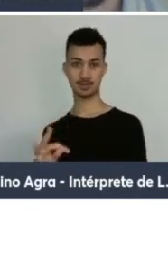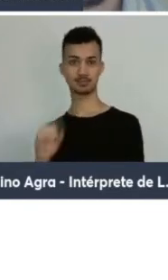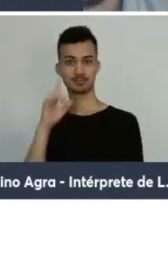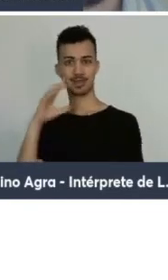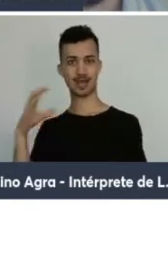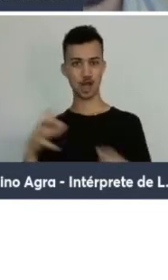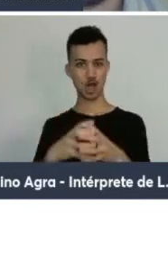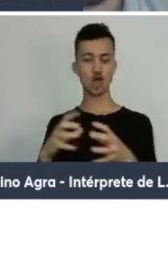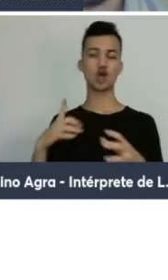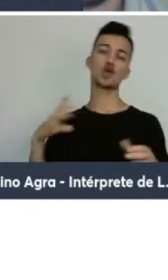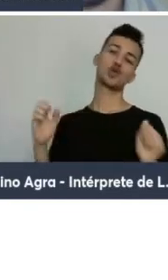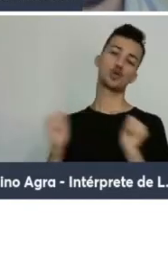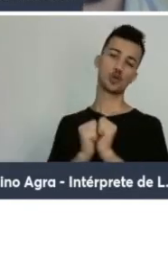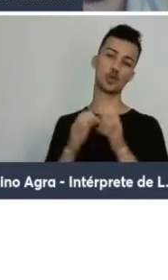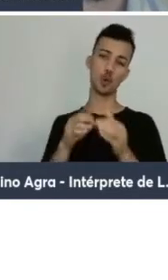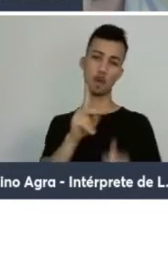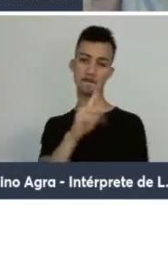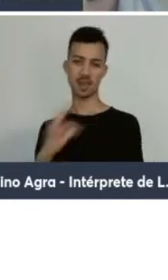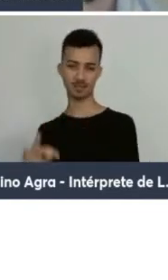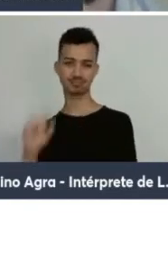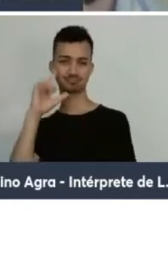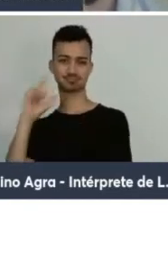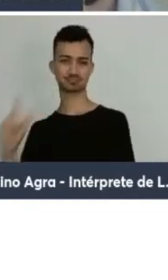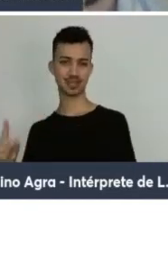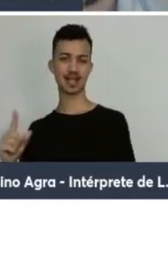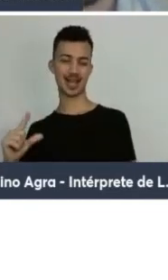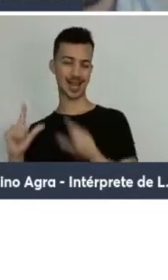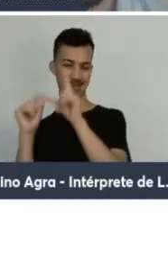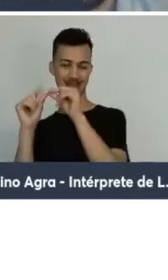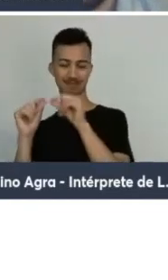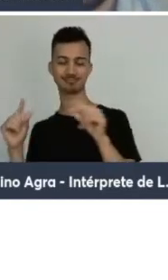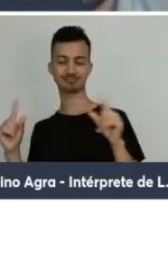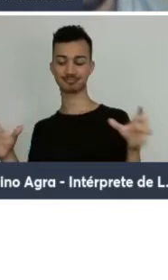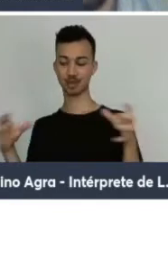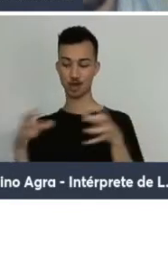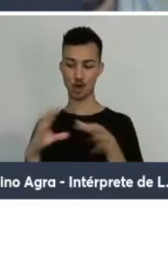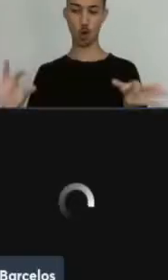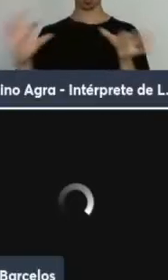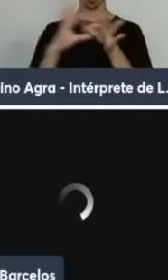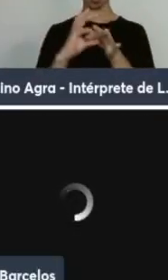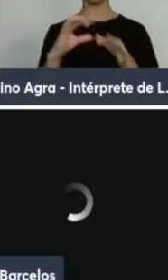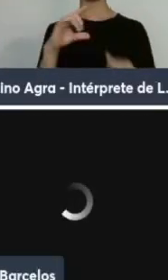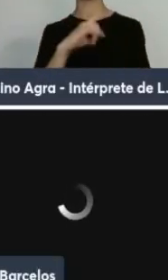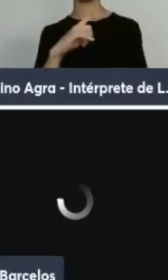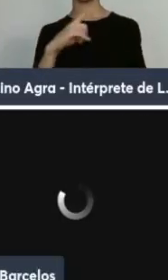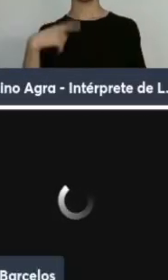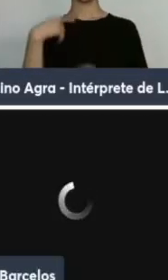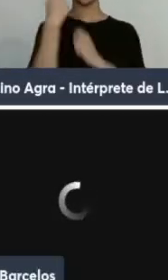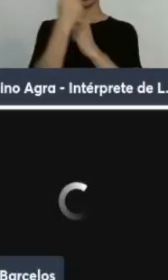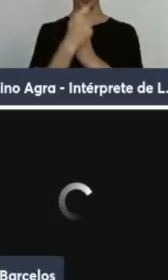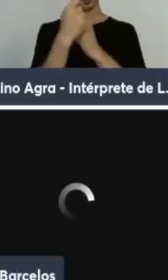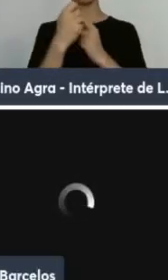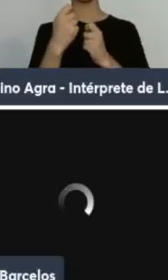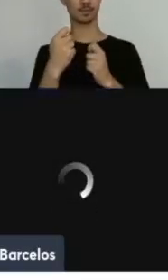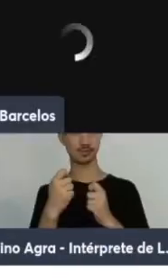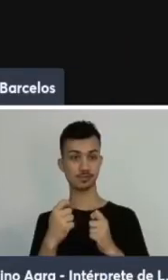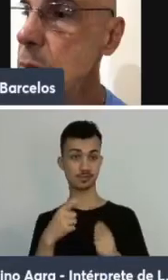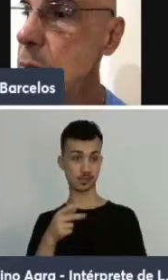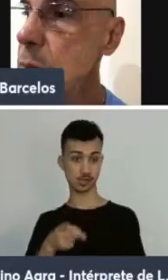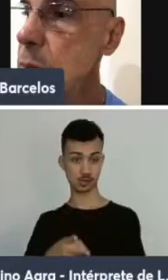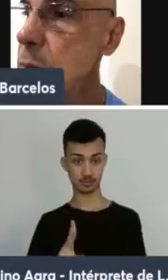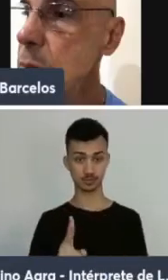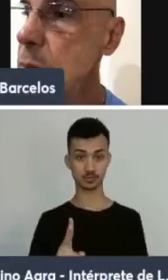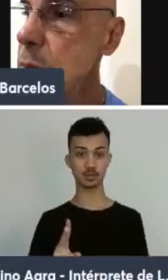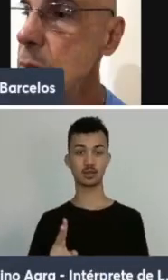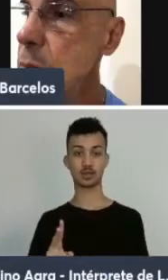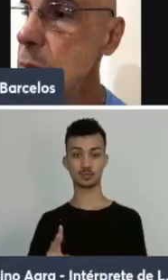E nessa época, que aí que a minha ligação com a militância mais Libelu, porque tinha